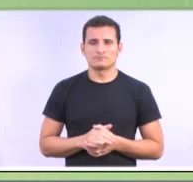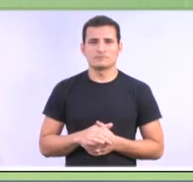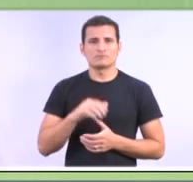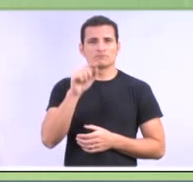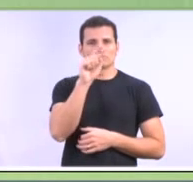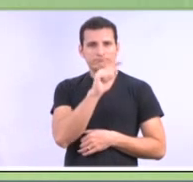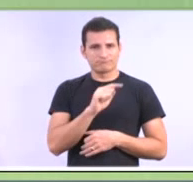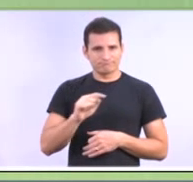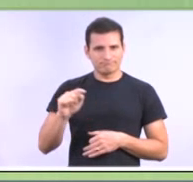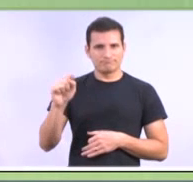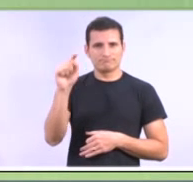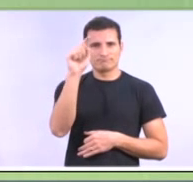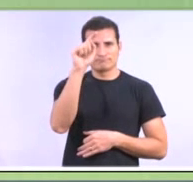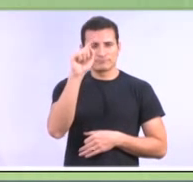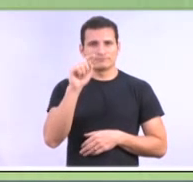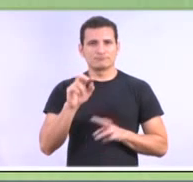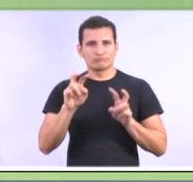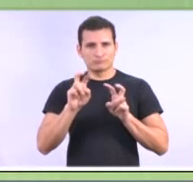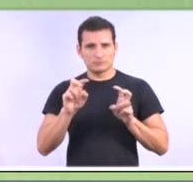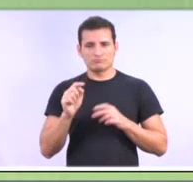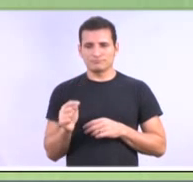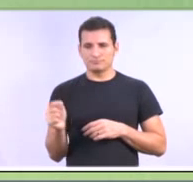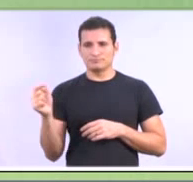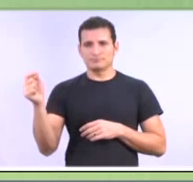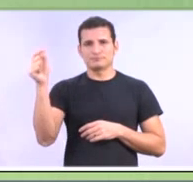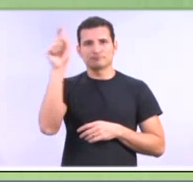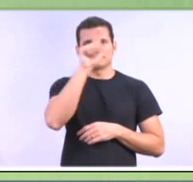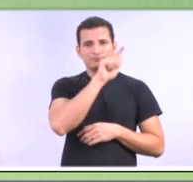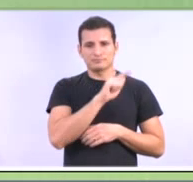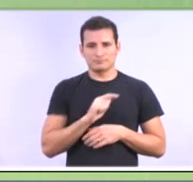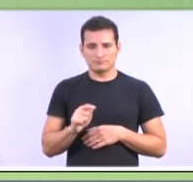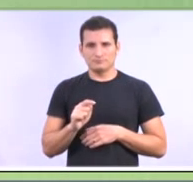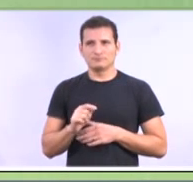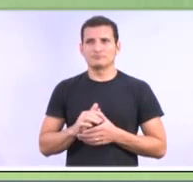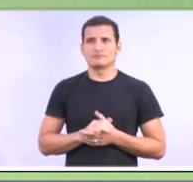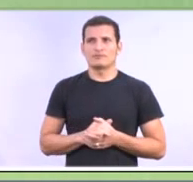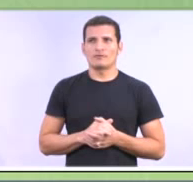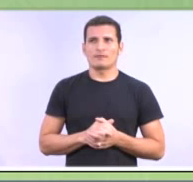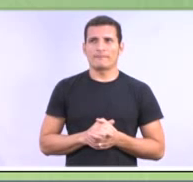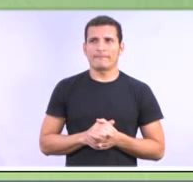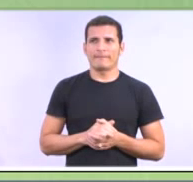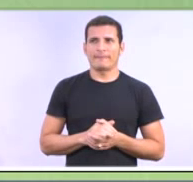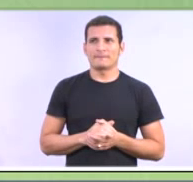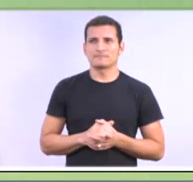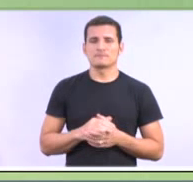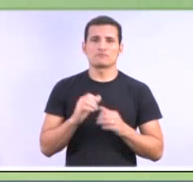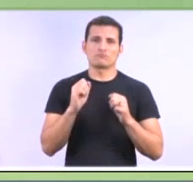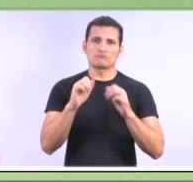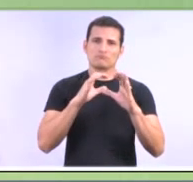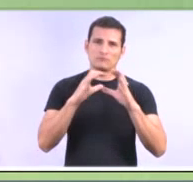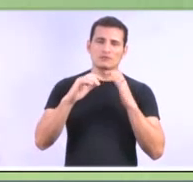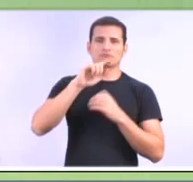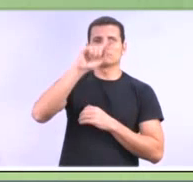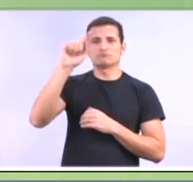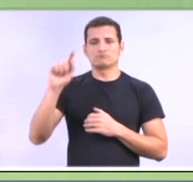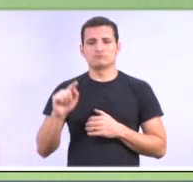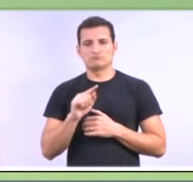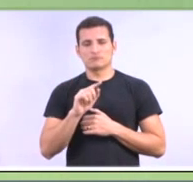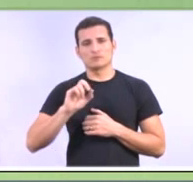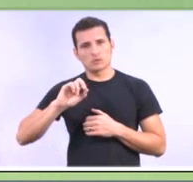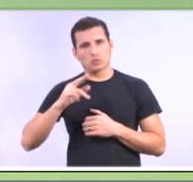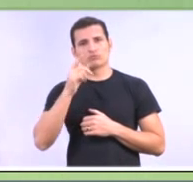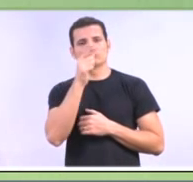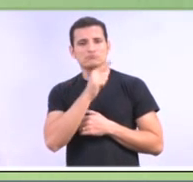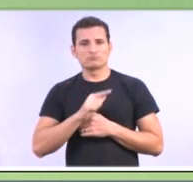aos outros, e a conexão, a comunicação, ela pode acontecer tanto num sentido quanto em outro